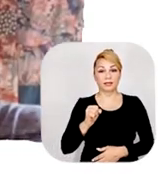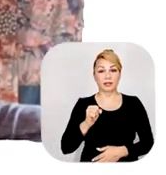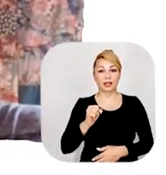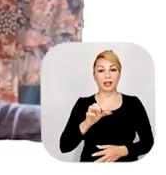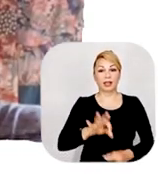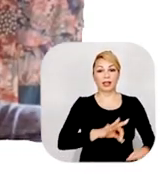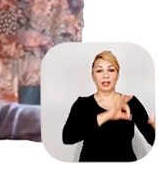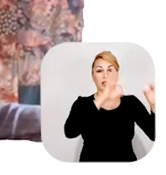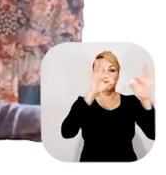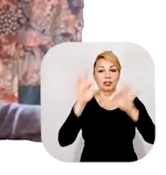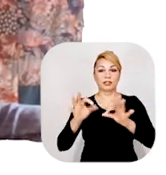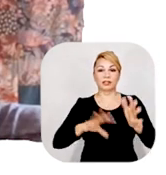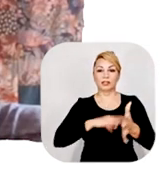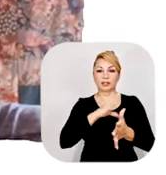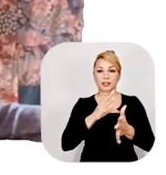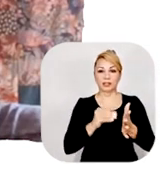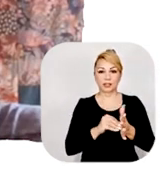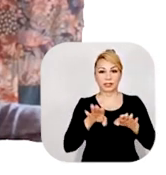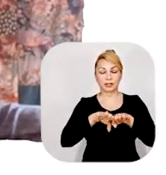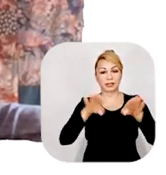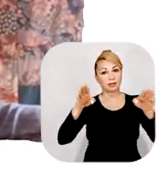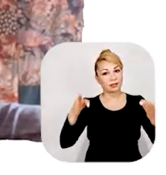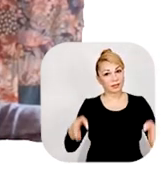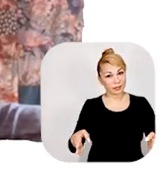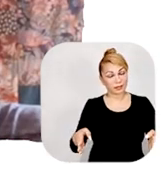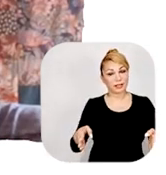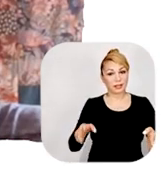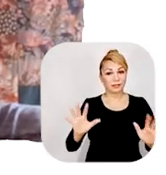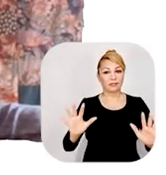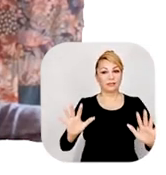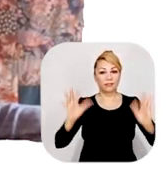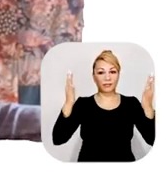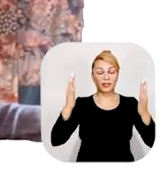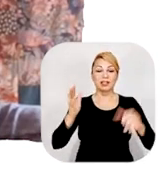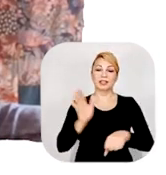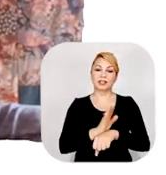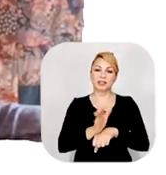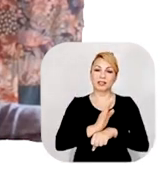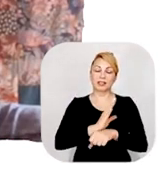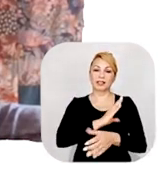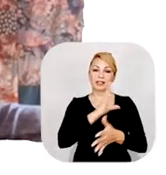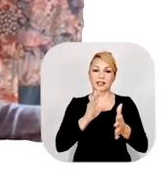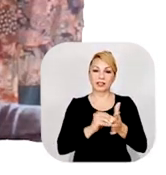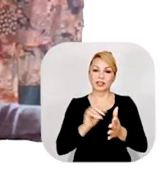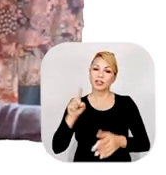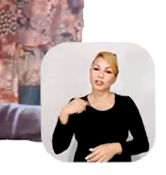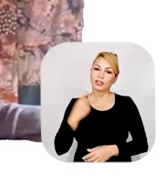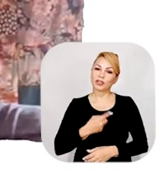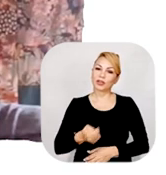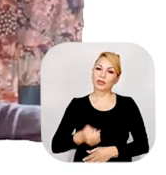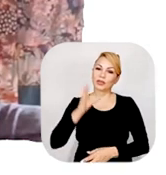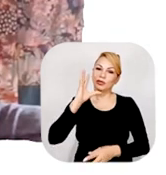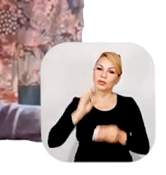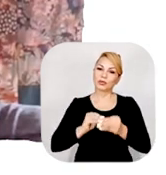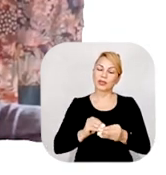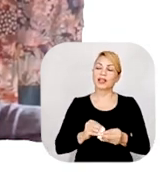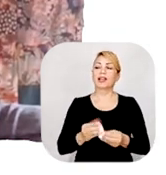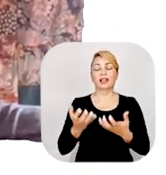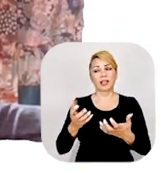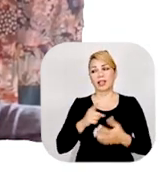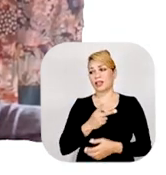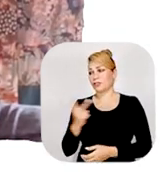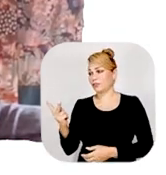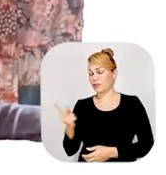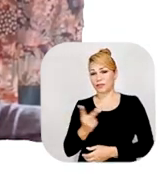gente está se encaminhando para os finalmente. Queria abrir o microfone para que vocês se manifestem